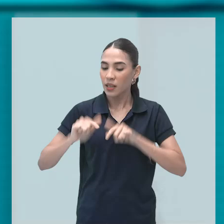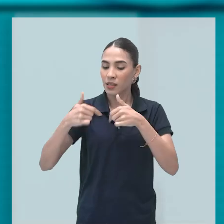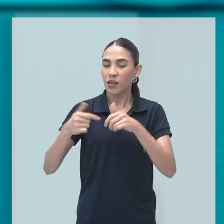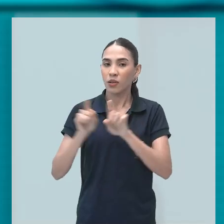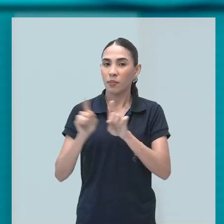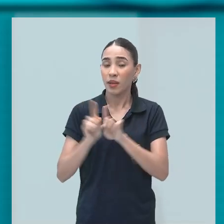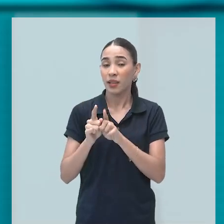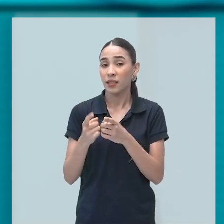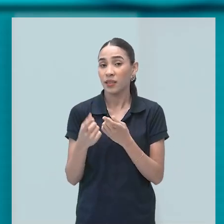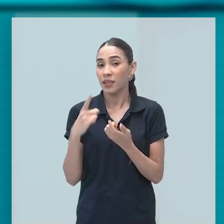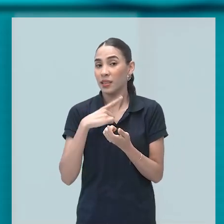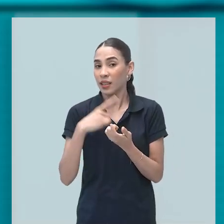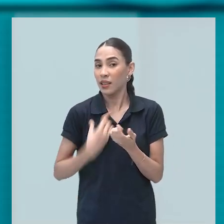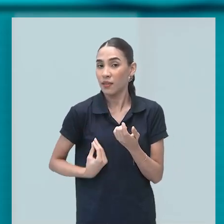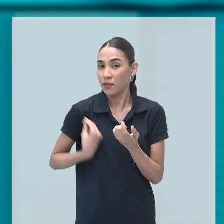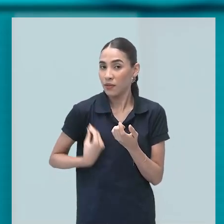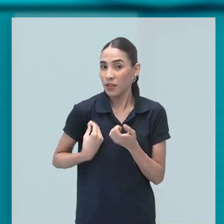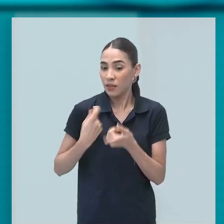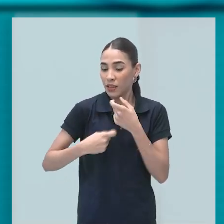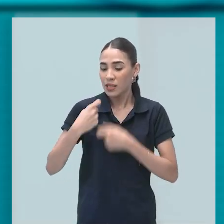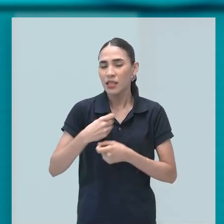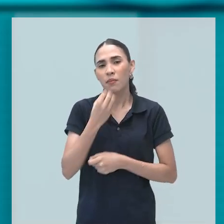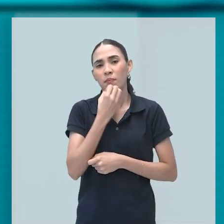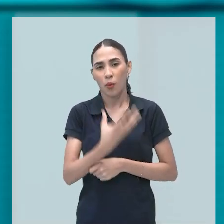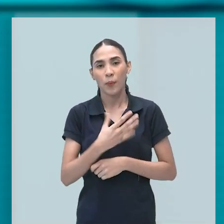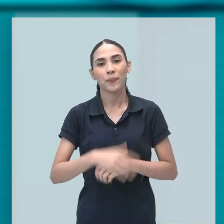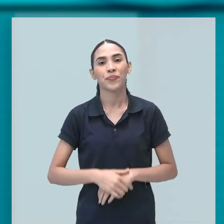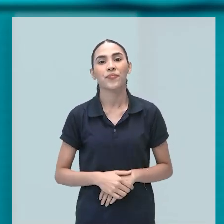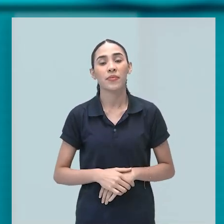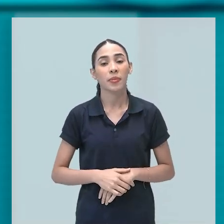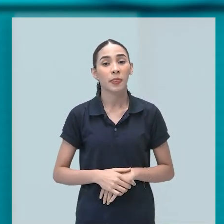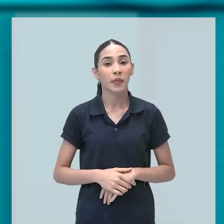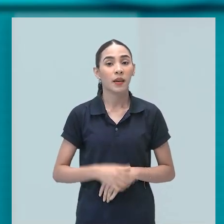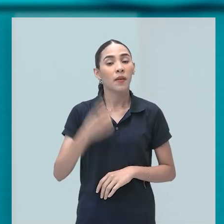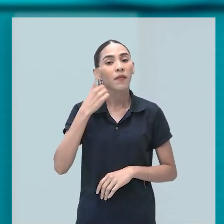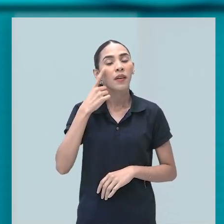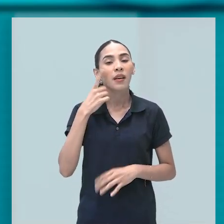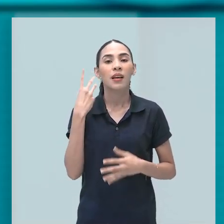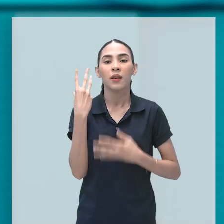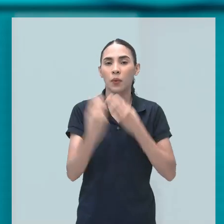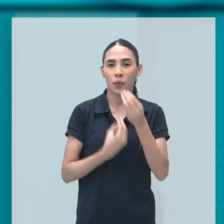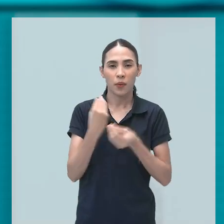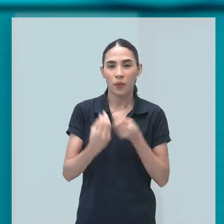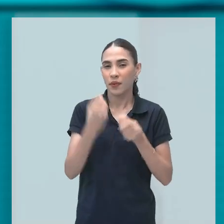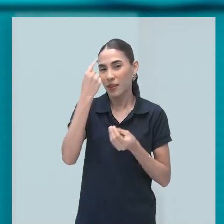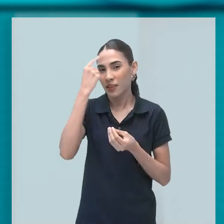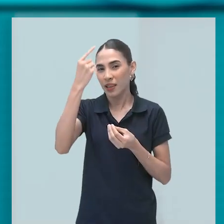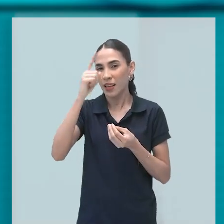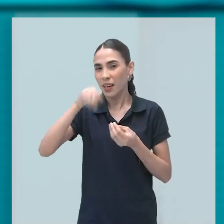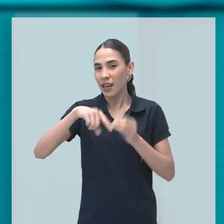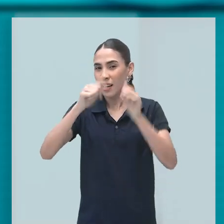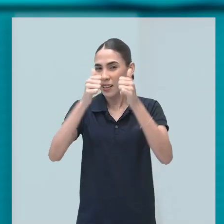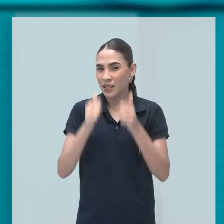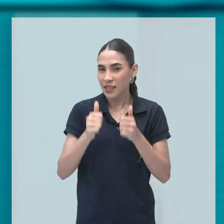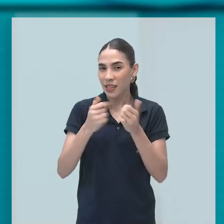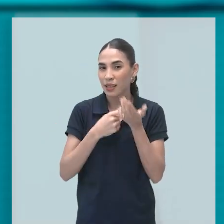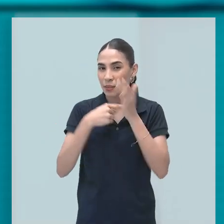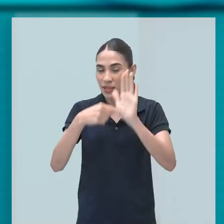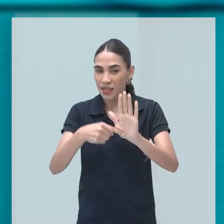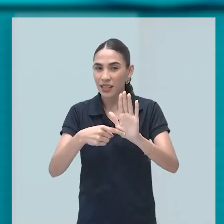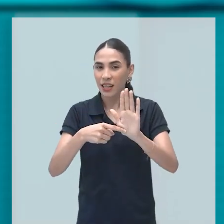atitudes e tenha uma vida financeira saudável, ok? Vamos verificar como essa ideia foi construída, como ela